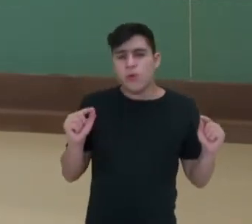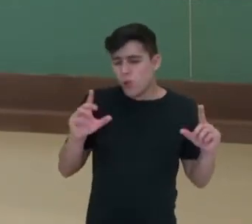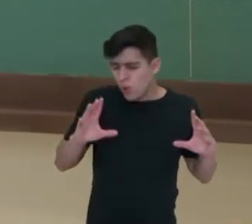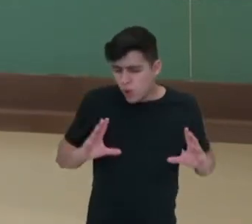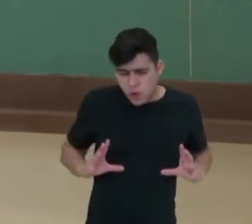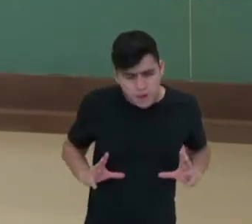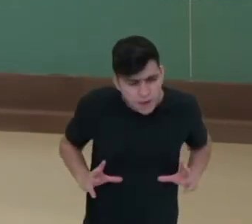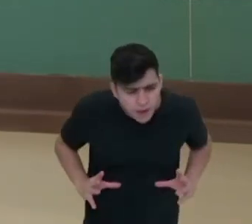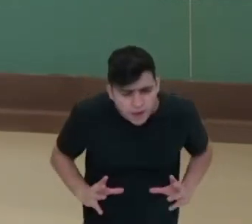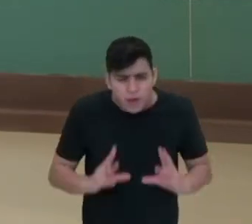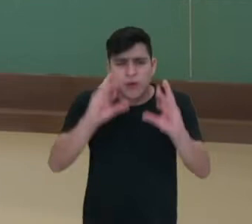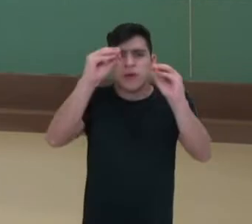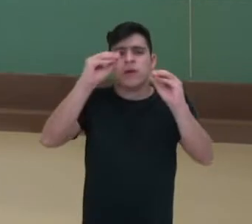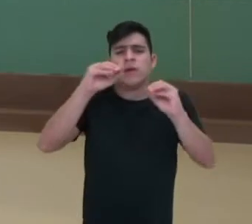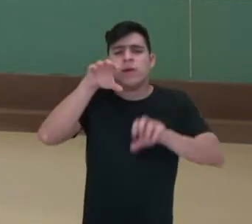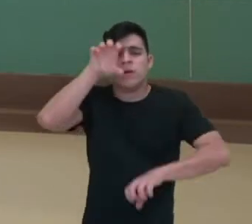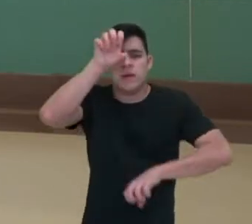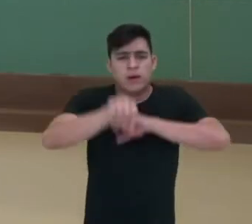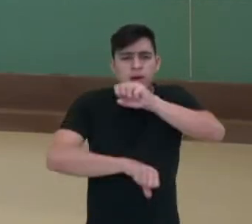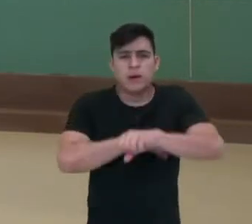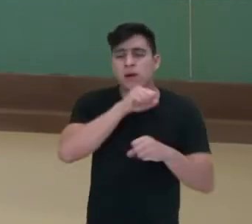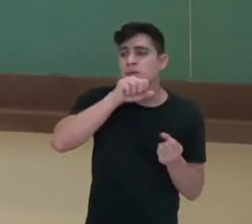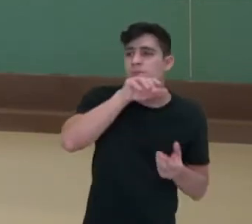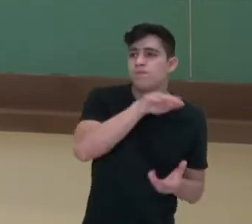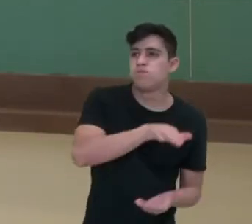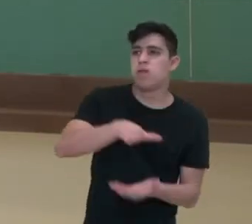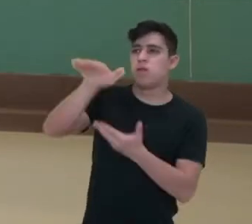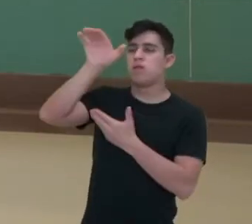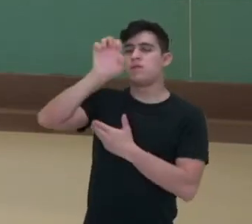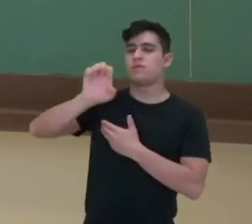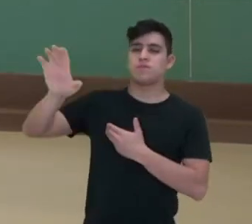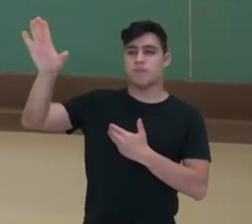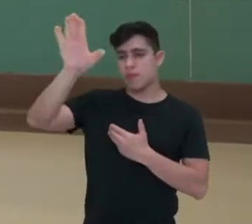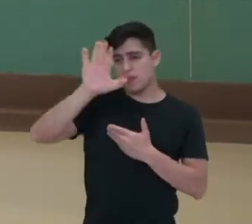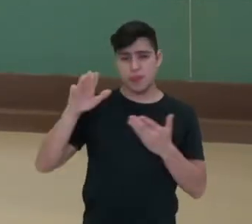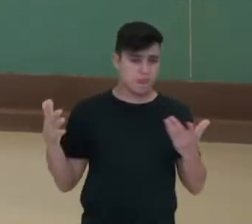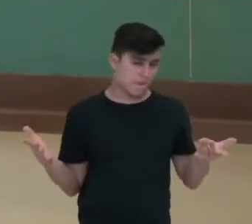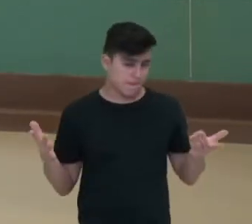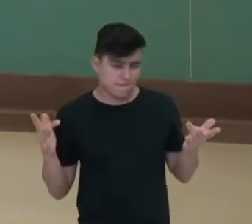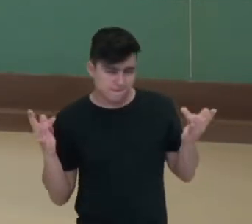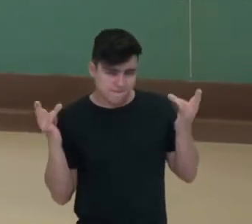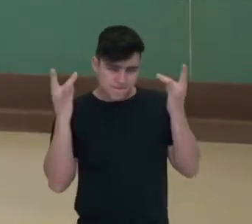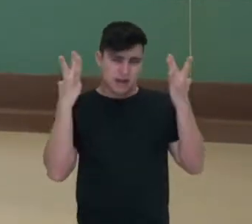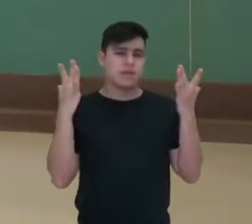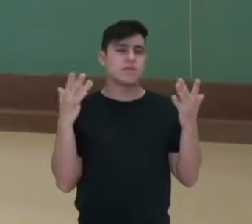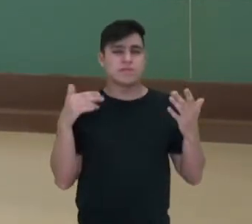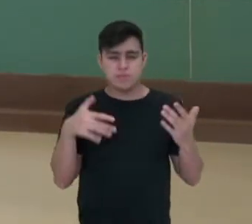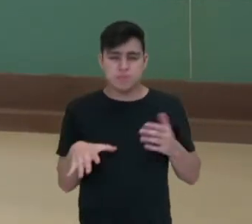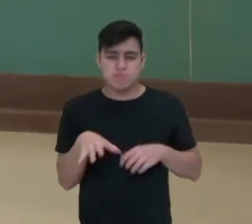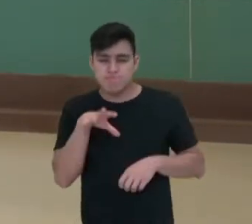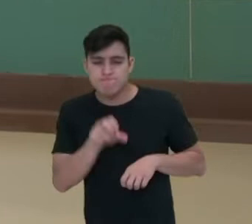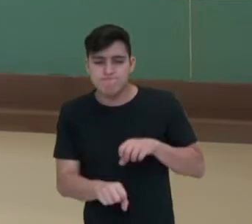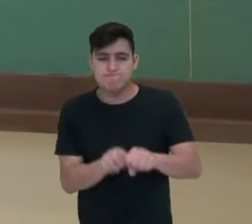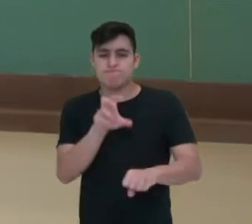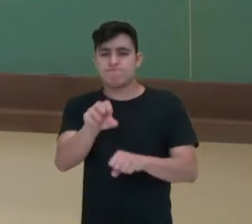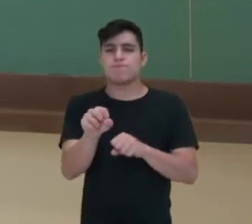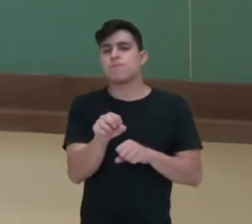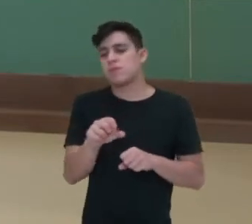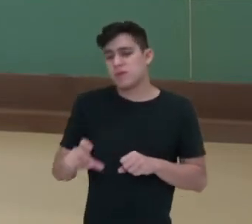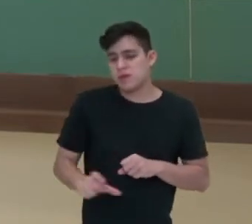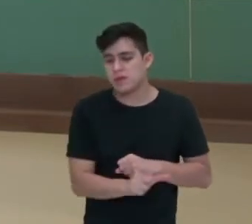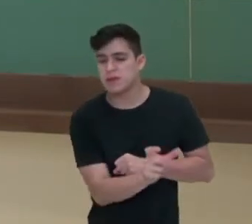as riquezas daqui e serem enviadas para o continente europeu. Então nada mais fácil do que iniciar o processo de exploração pela